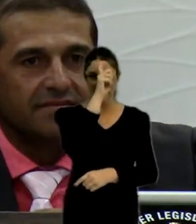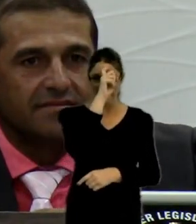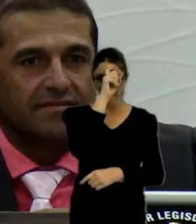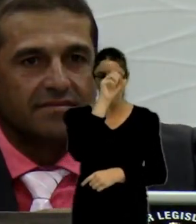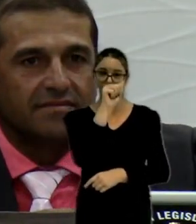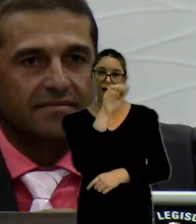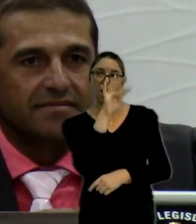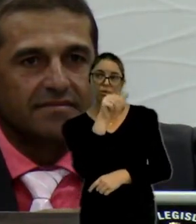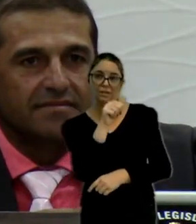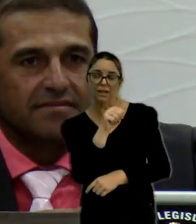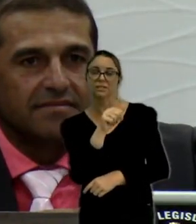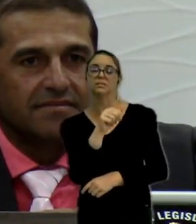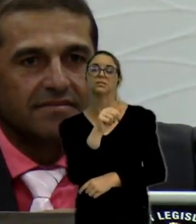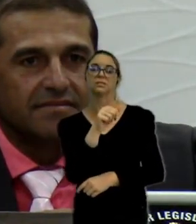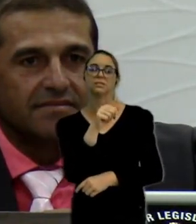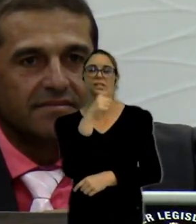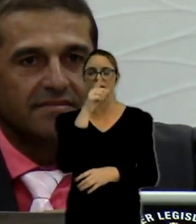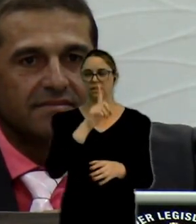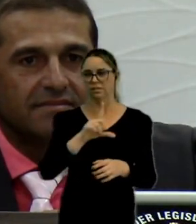Neide.